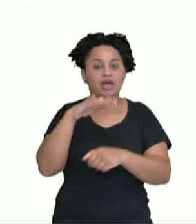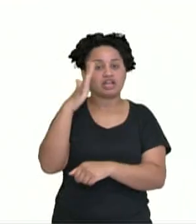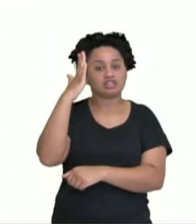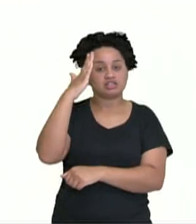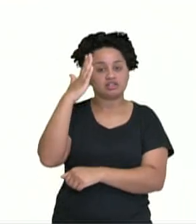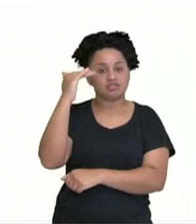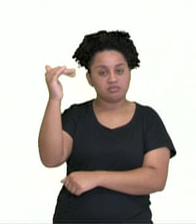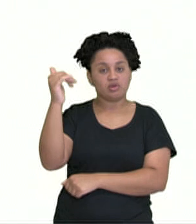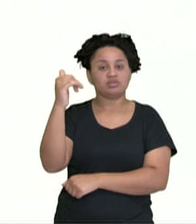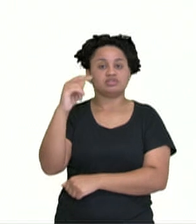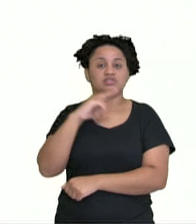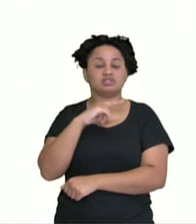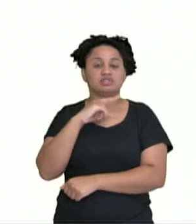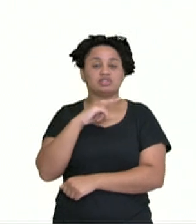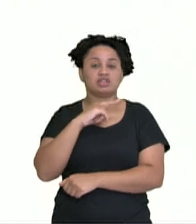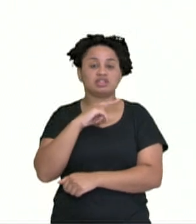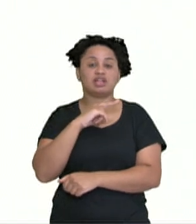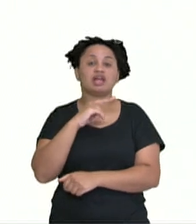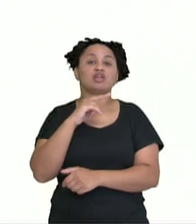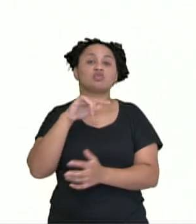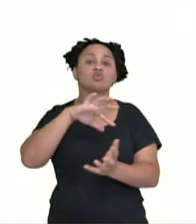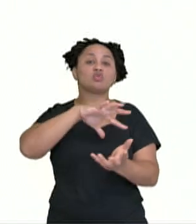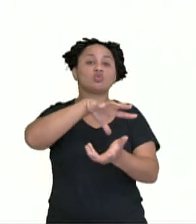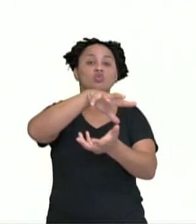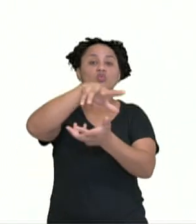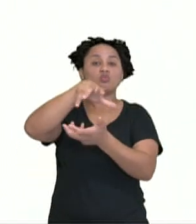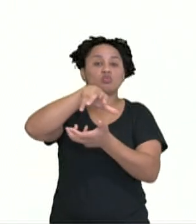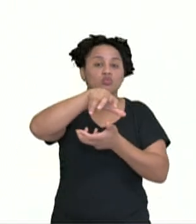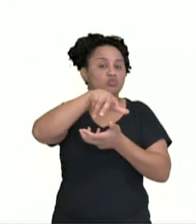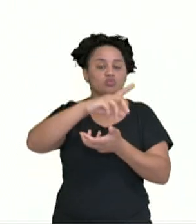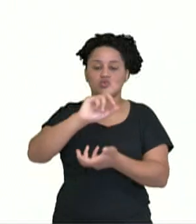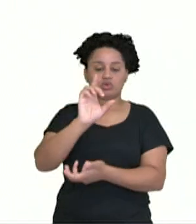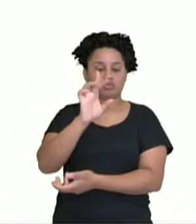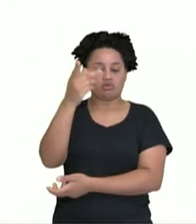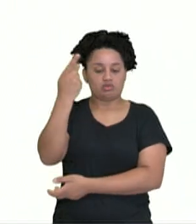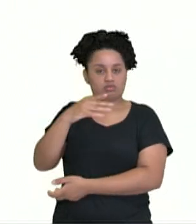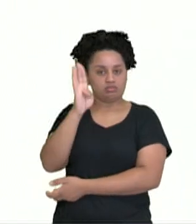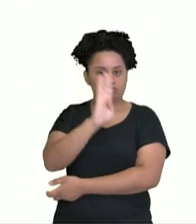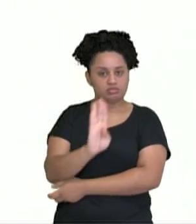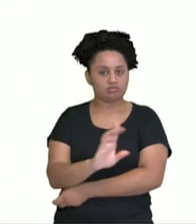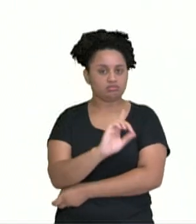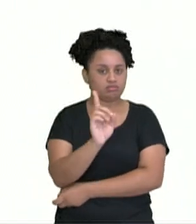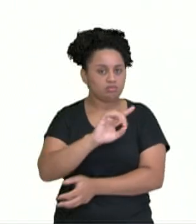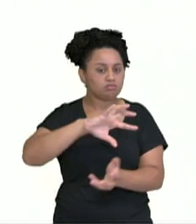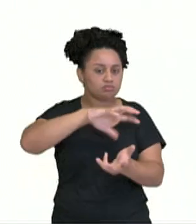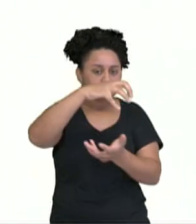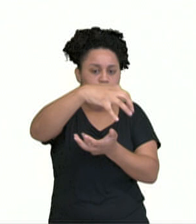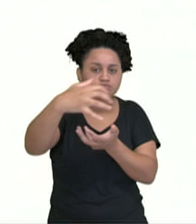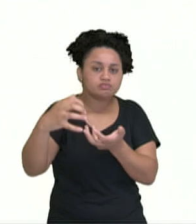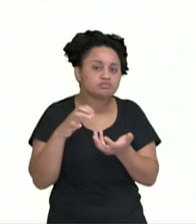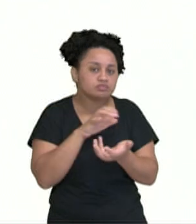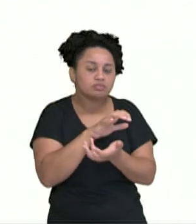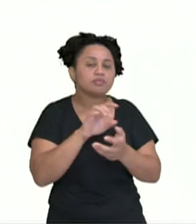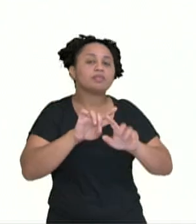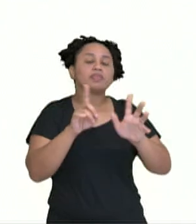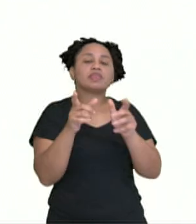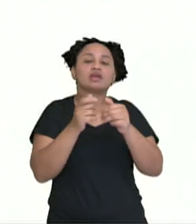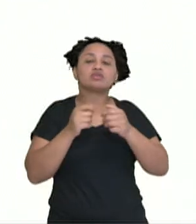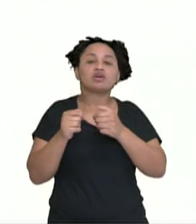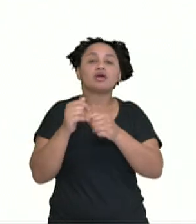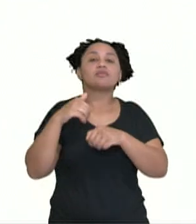populares atualmente no mundo. Não estamos falando aqui só de Brasil, tá? No mundo. Então, o jogo